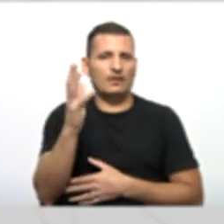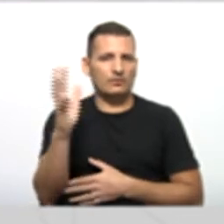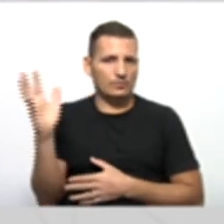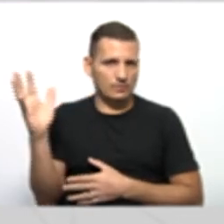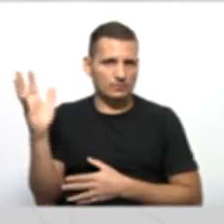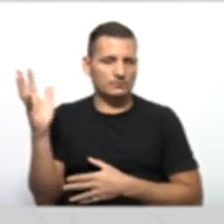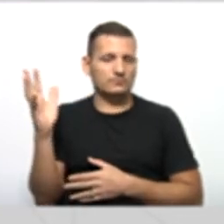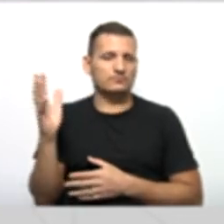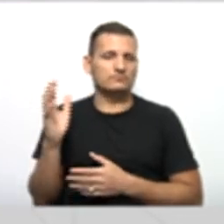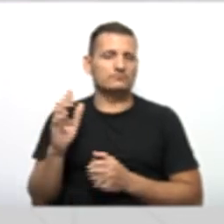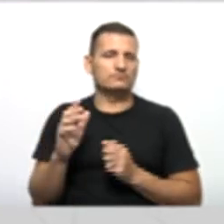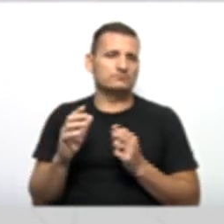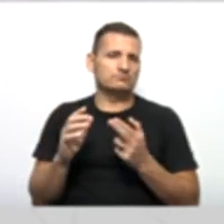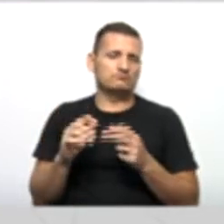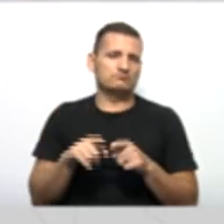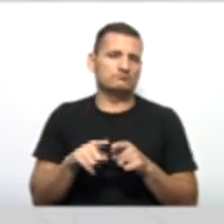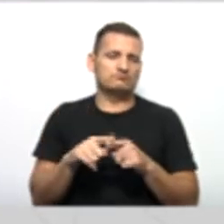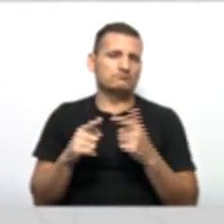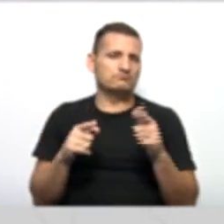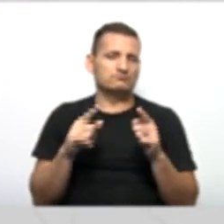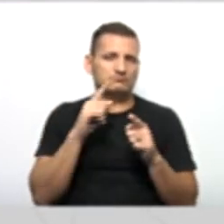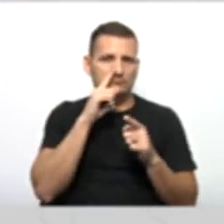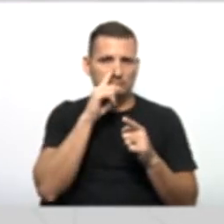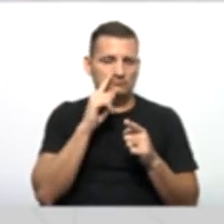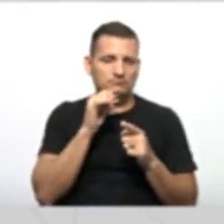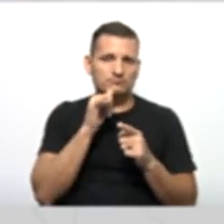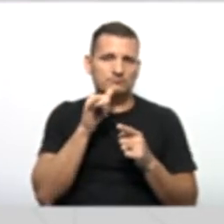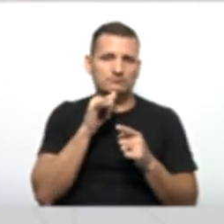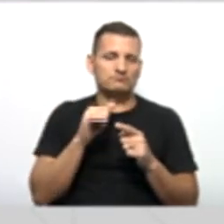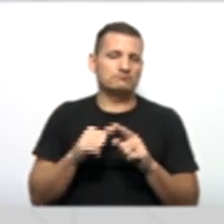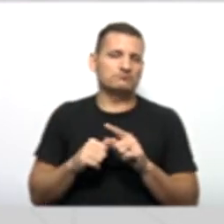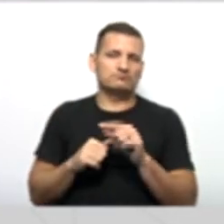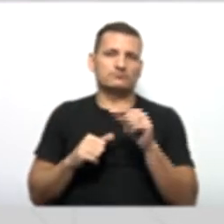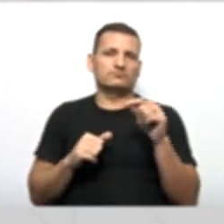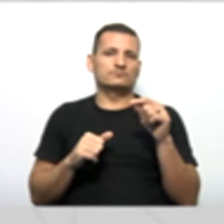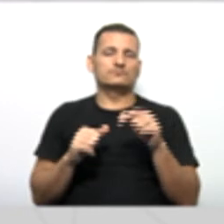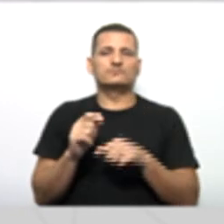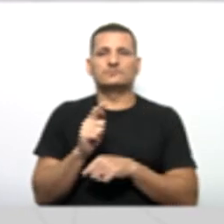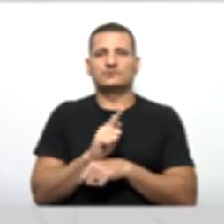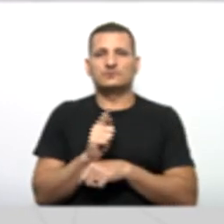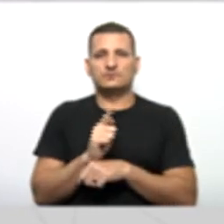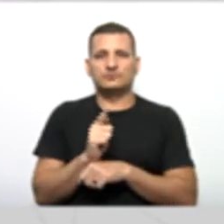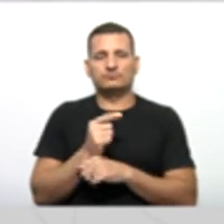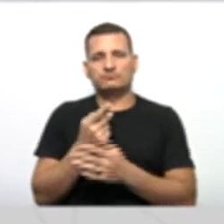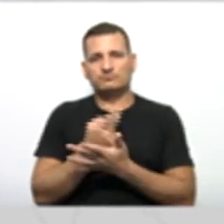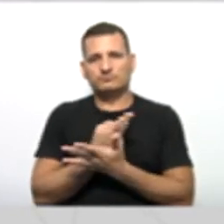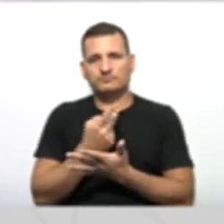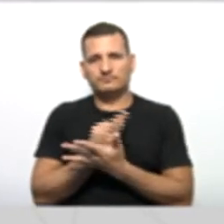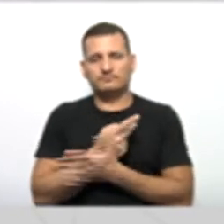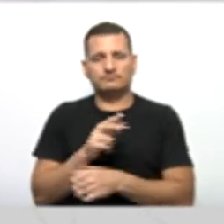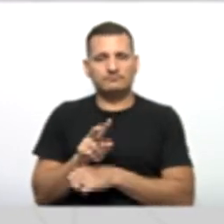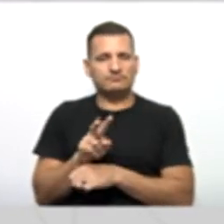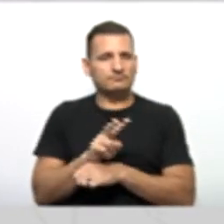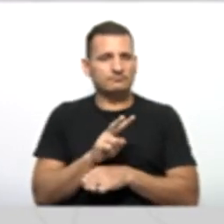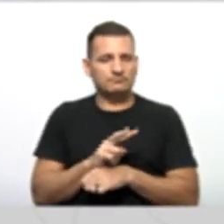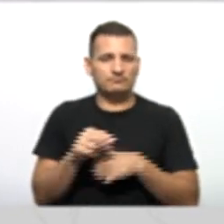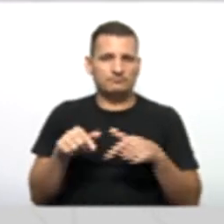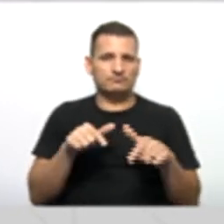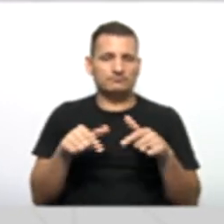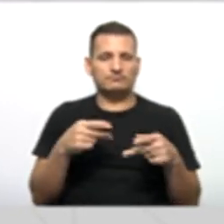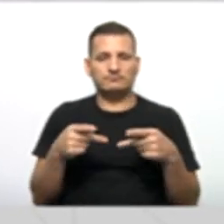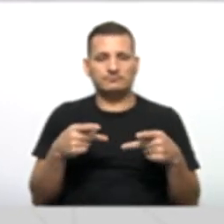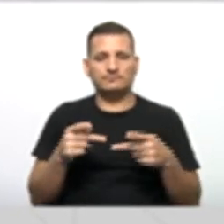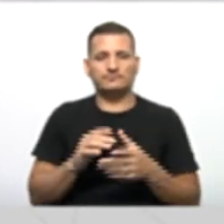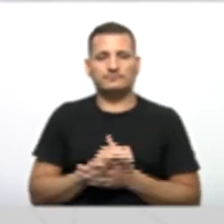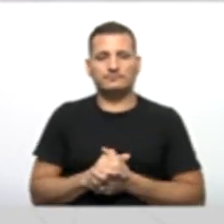que a gente simplesmente nem imagina, como a escolha de um gerente, uma pessoa incorreta ali para cuidar das atividades do nosso